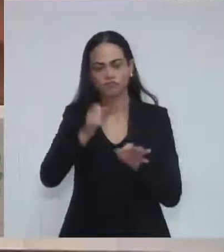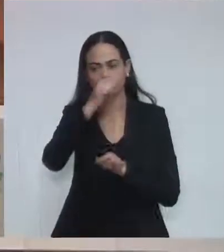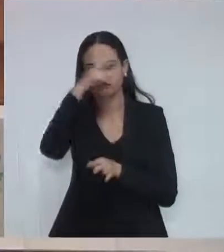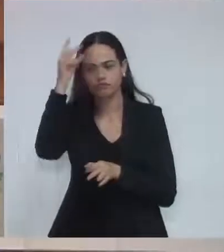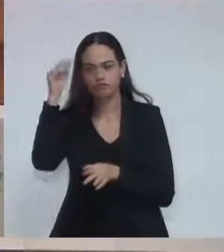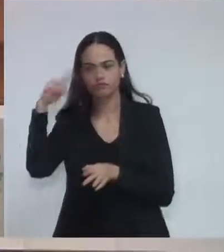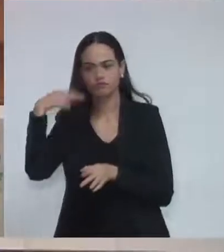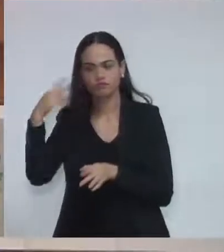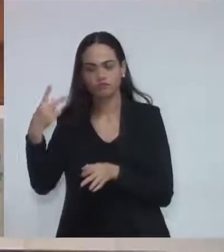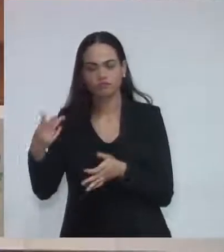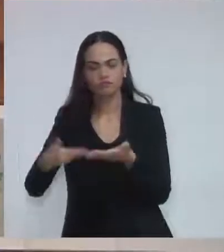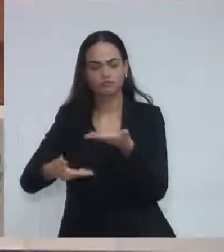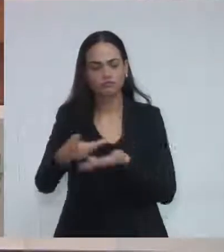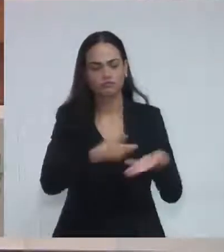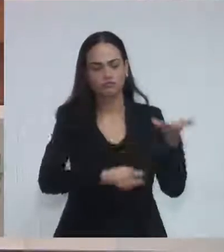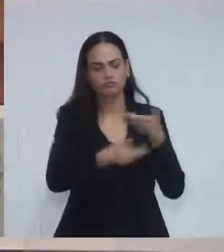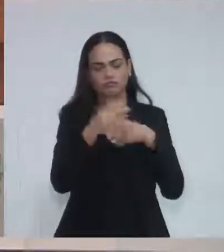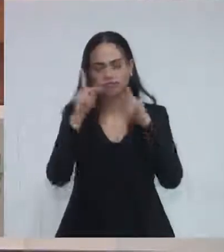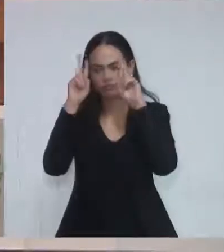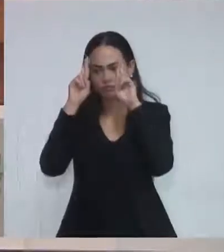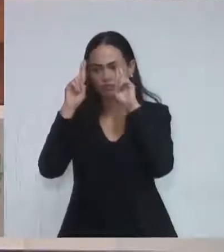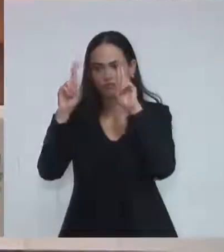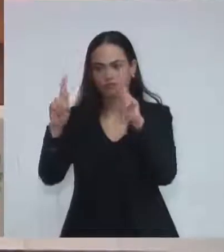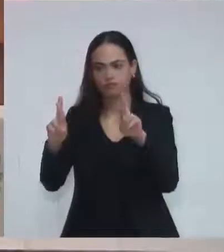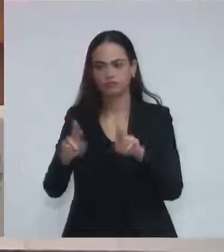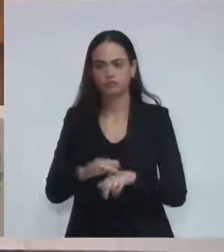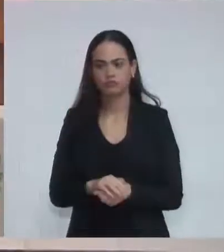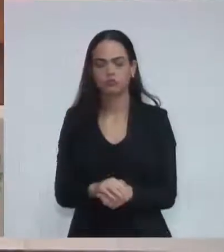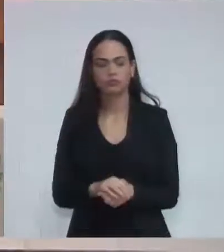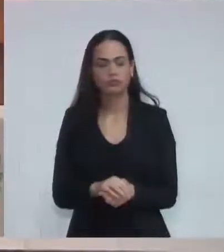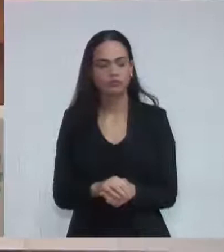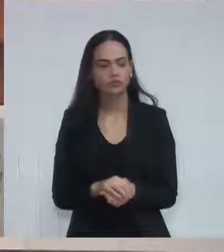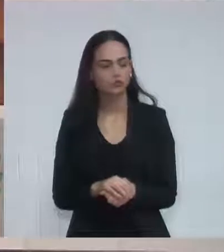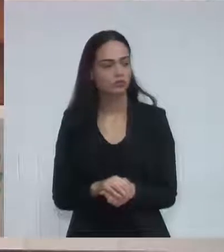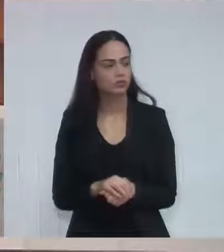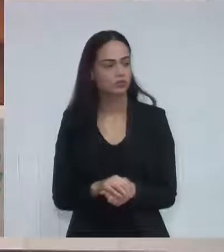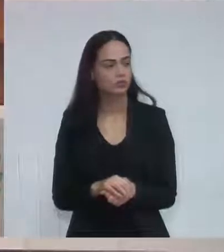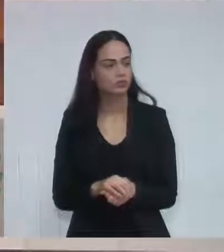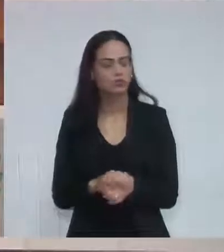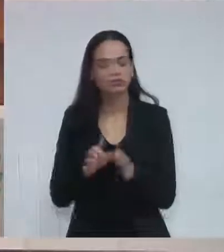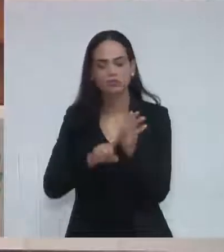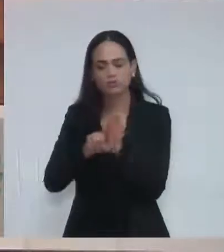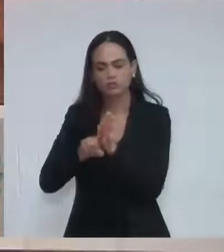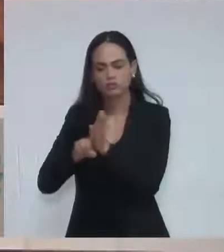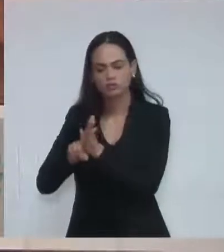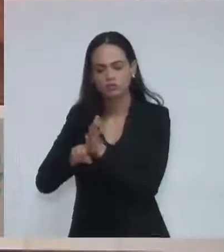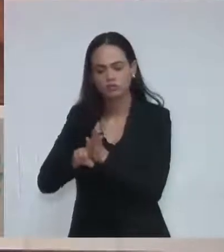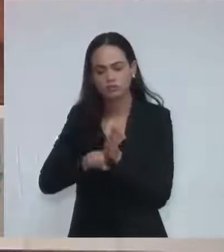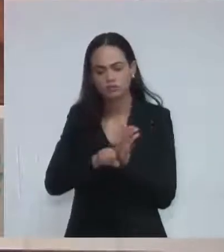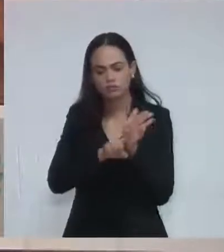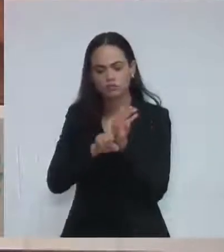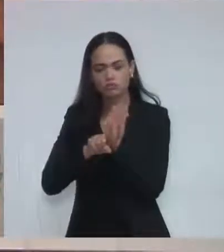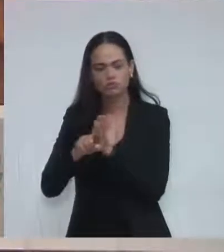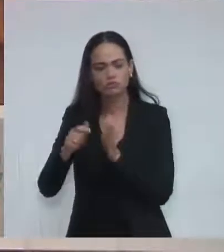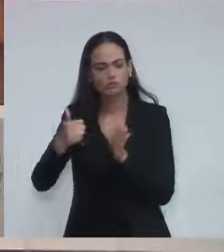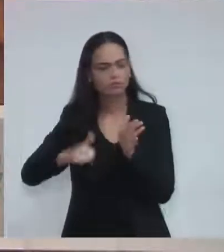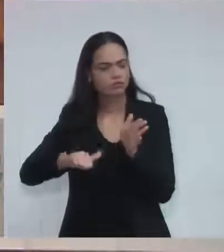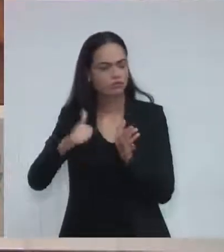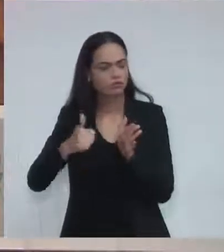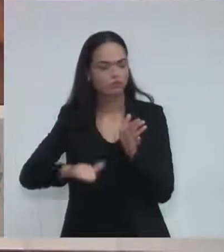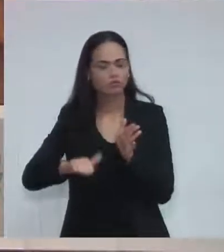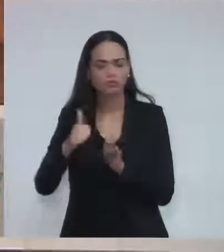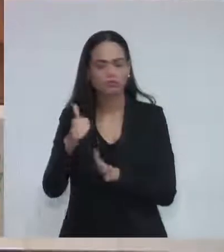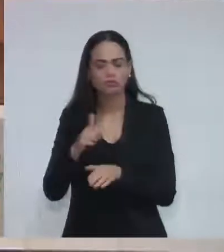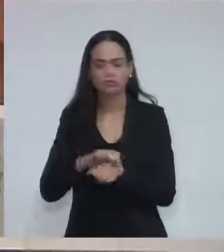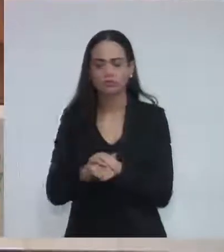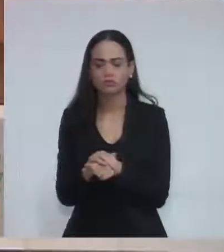institucional. Não obstante isso, o poder fiscalizatório não pode se imiscuir em questões afetas à